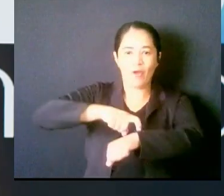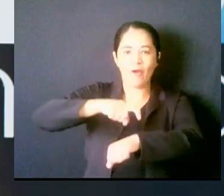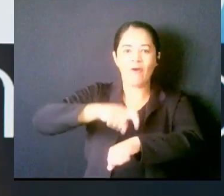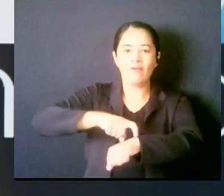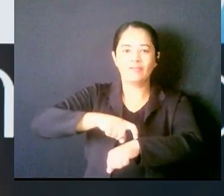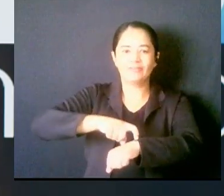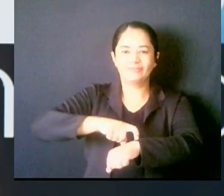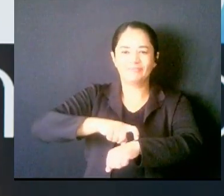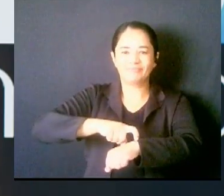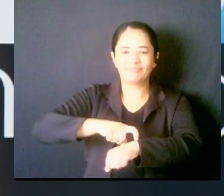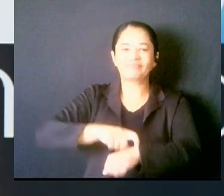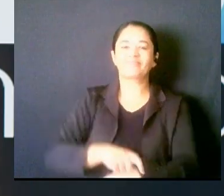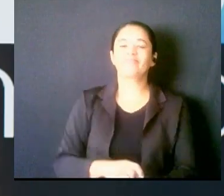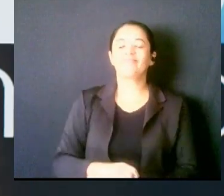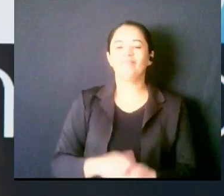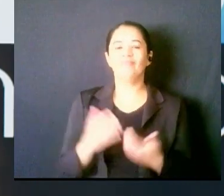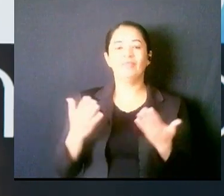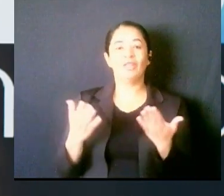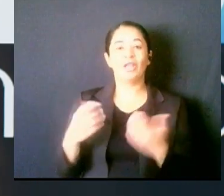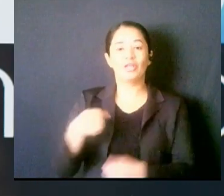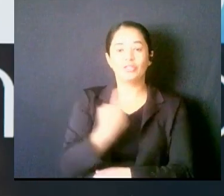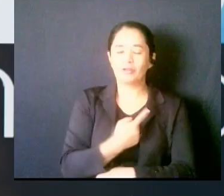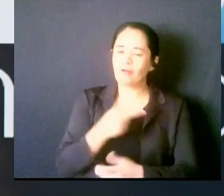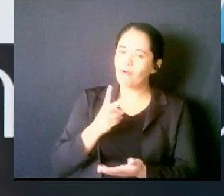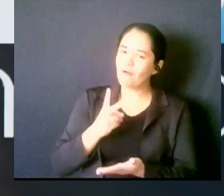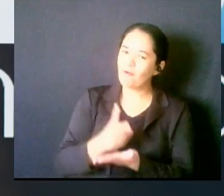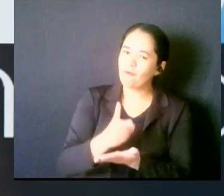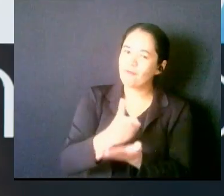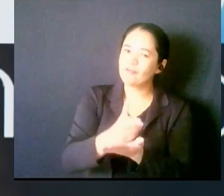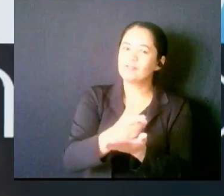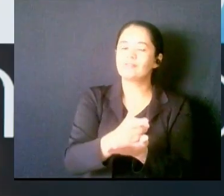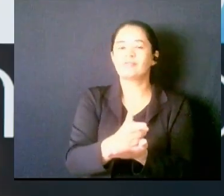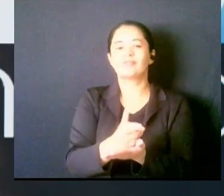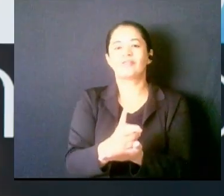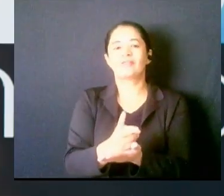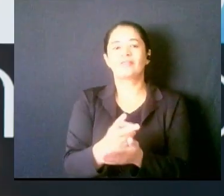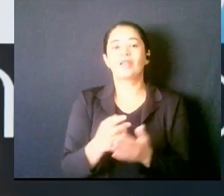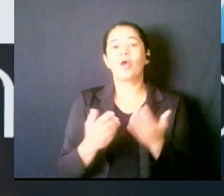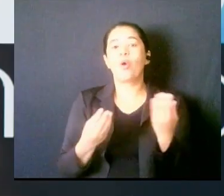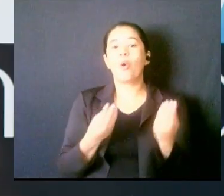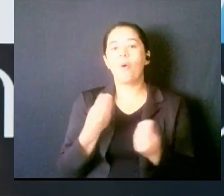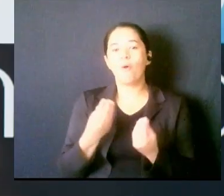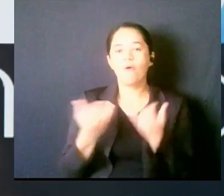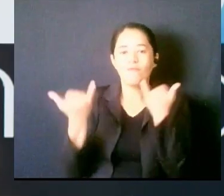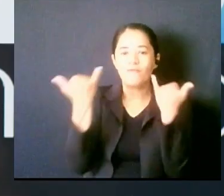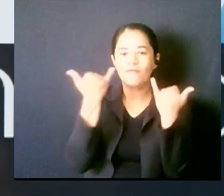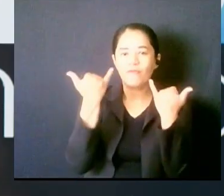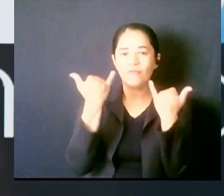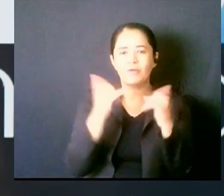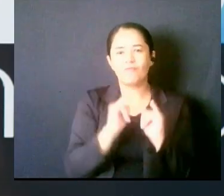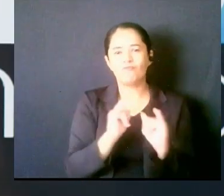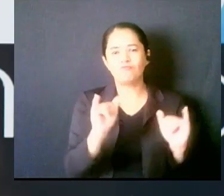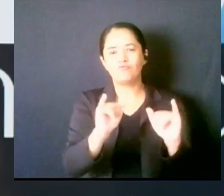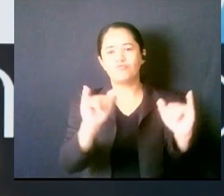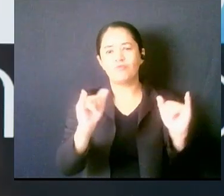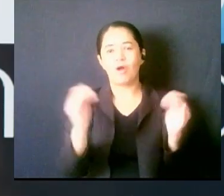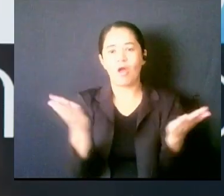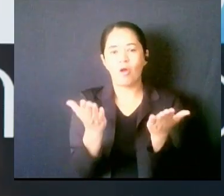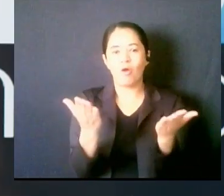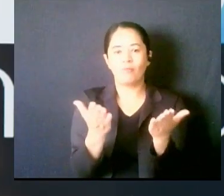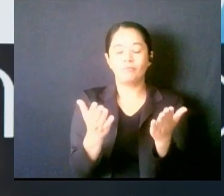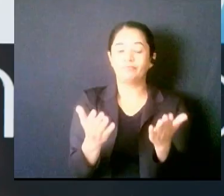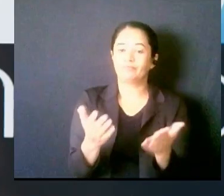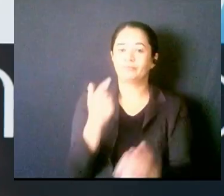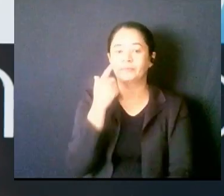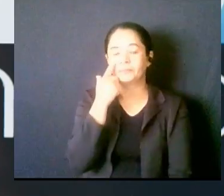Castro. E a gente segue por aqui trazendo para você mais informações atualizadas. Olha só, gente,